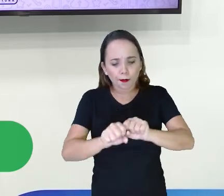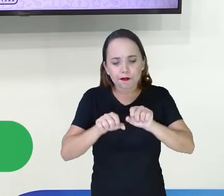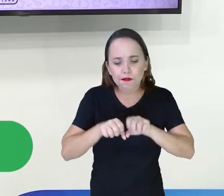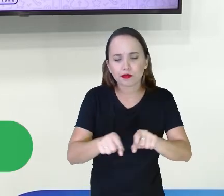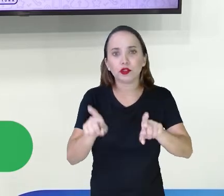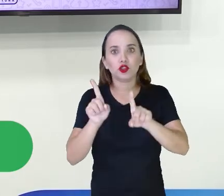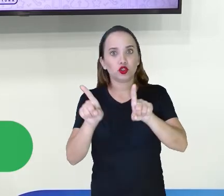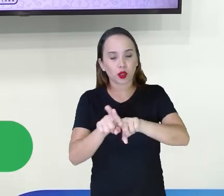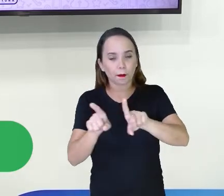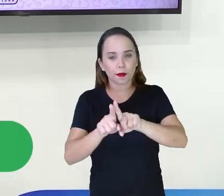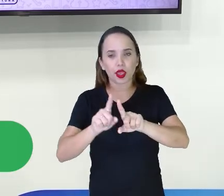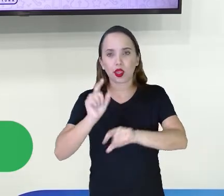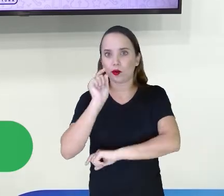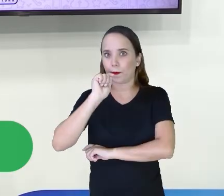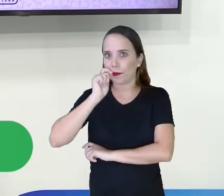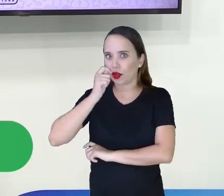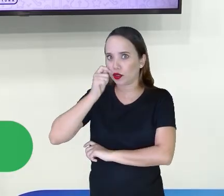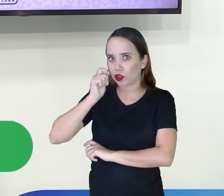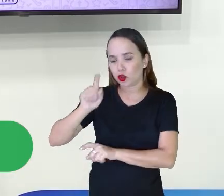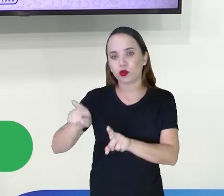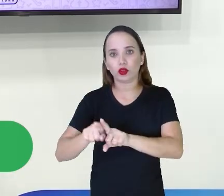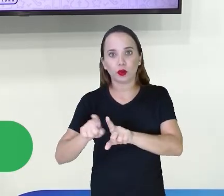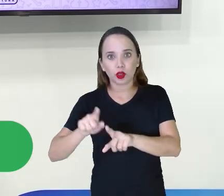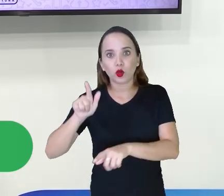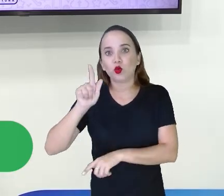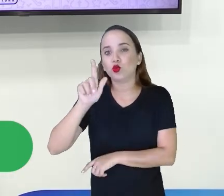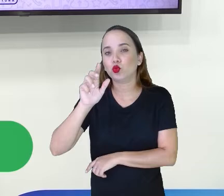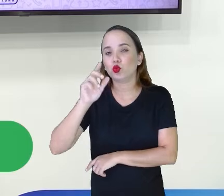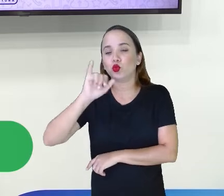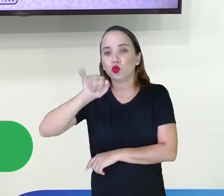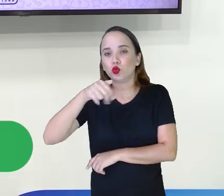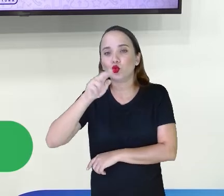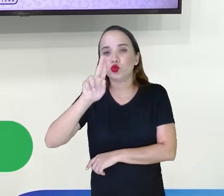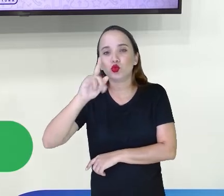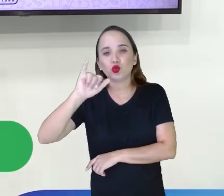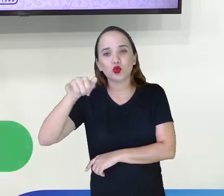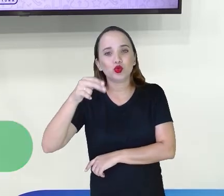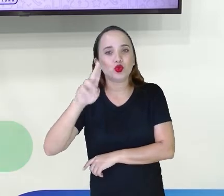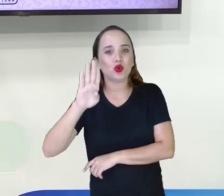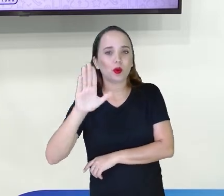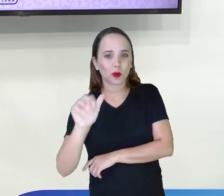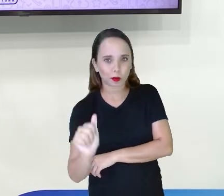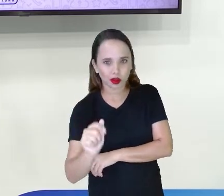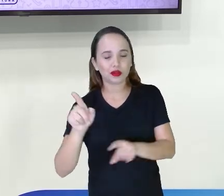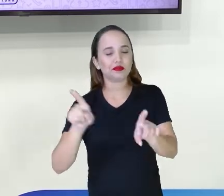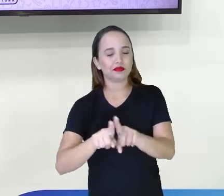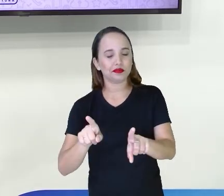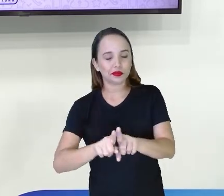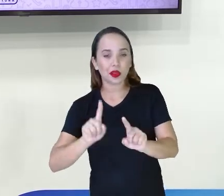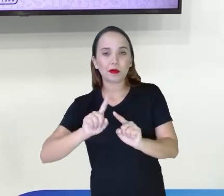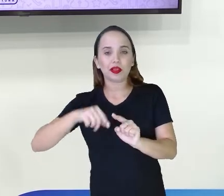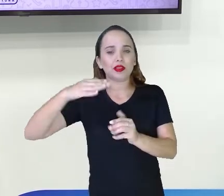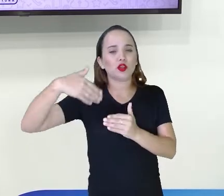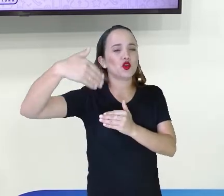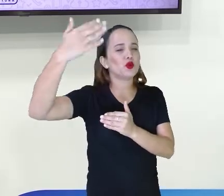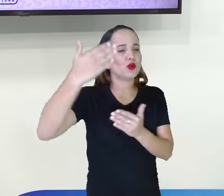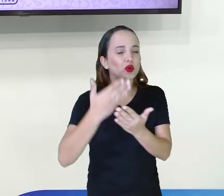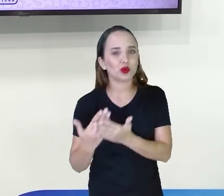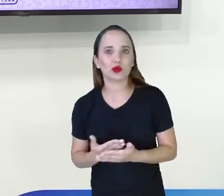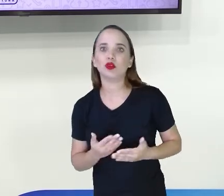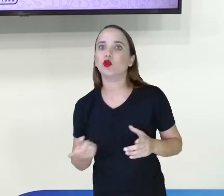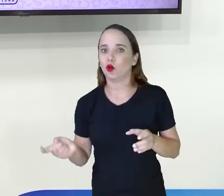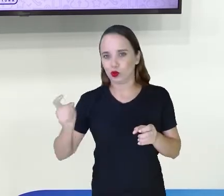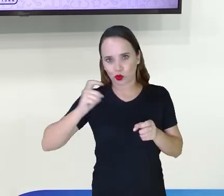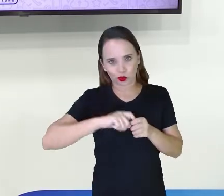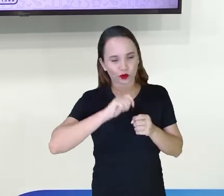dentes, a gente já usou jujuba, inclusive. Nas próximas aulas de pirâmide eu retorno com essas